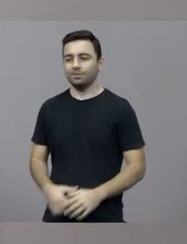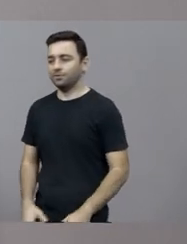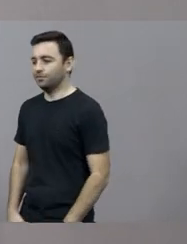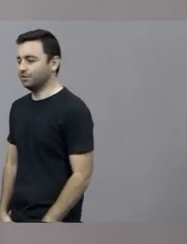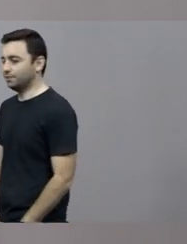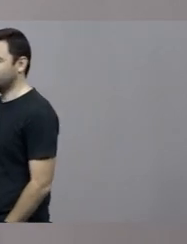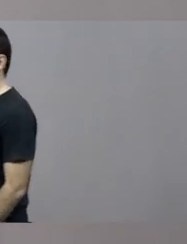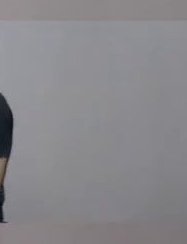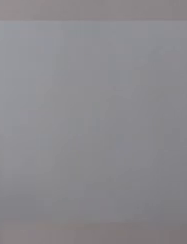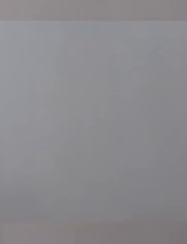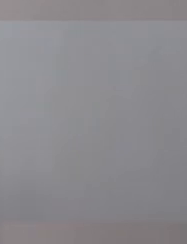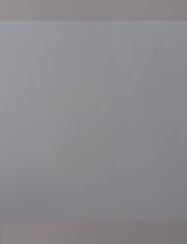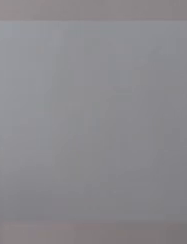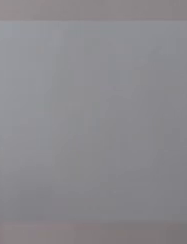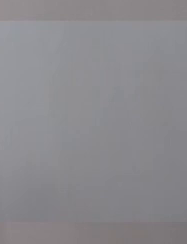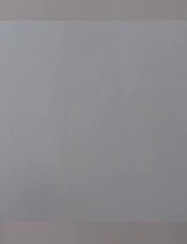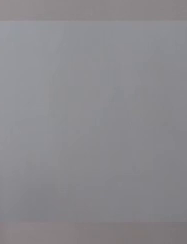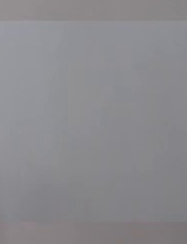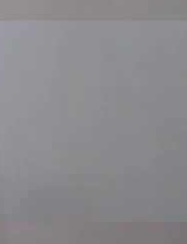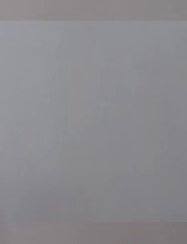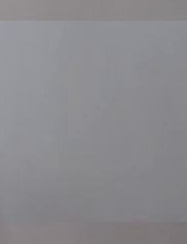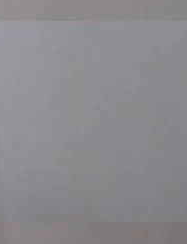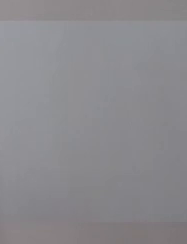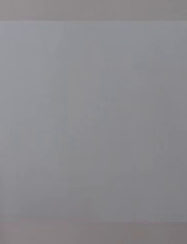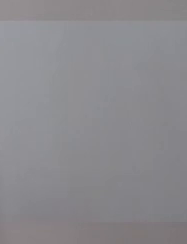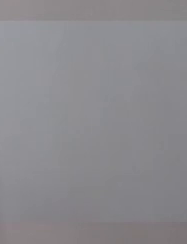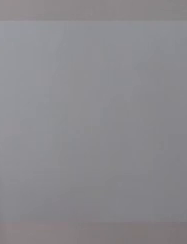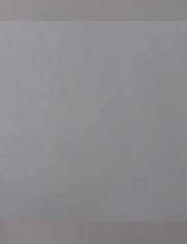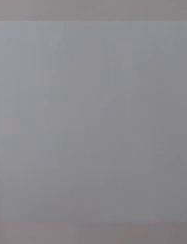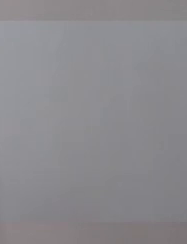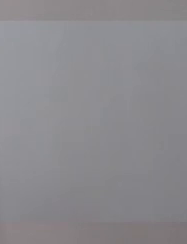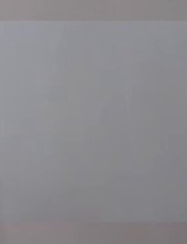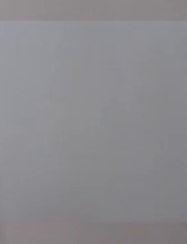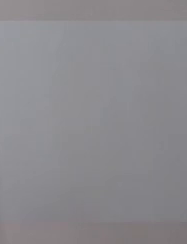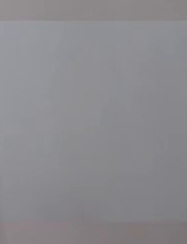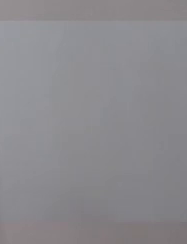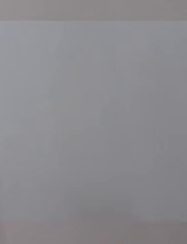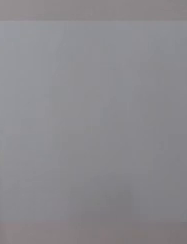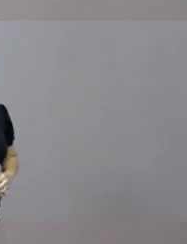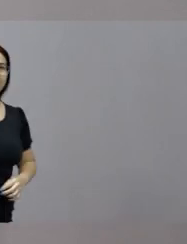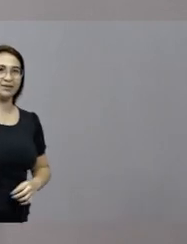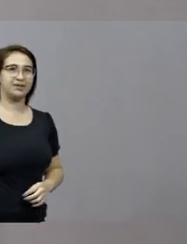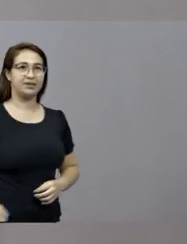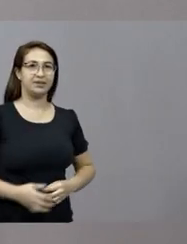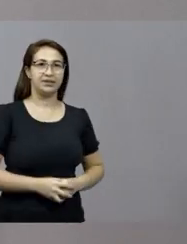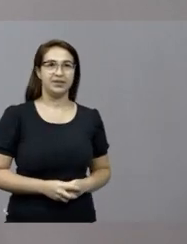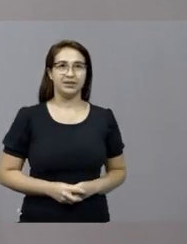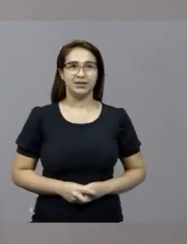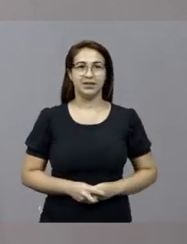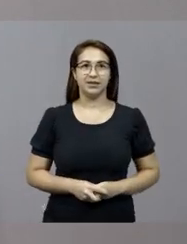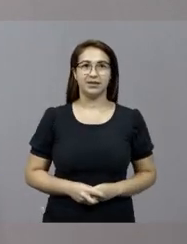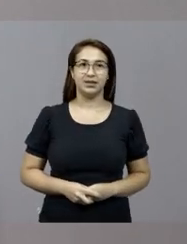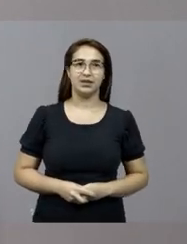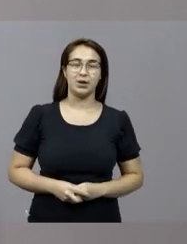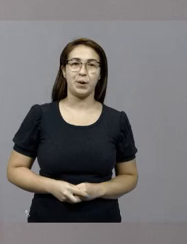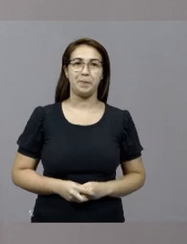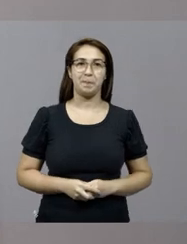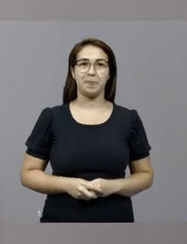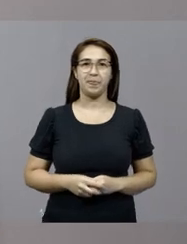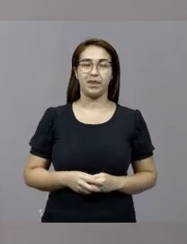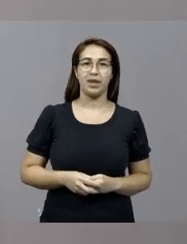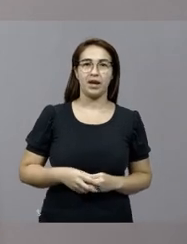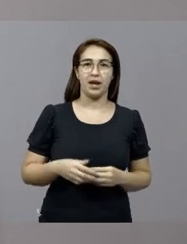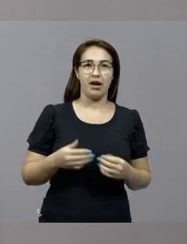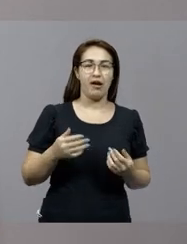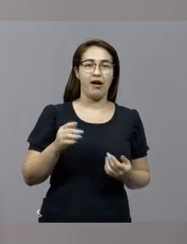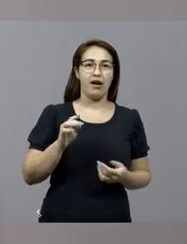a Secretaria de Estado da Saúde, junto com os municípios, precisam repassar à população. Mas, olha, não basta